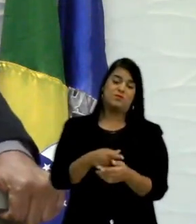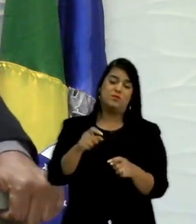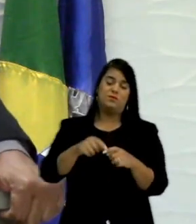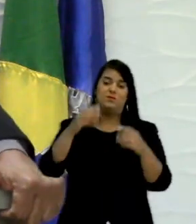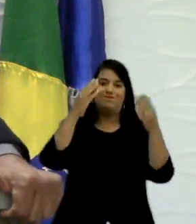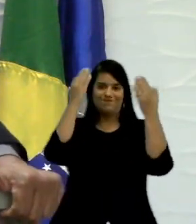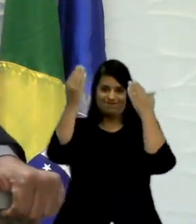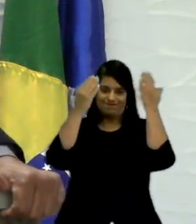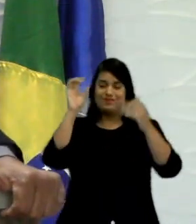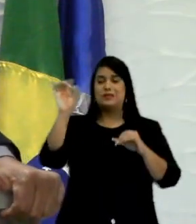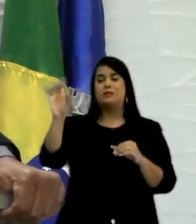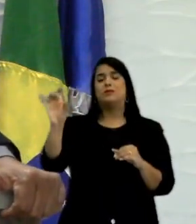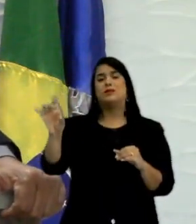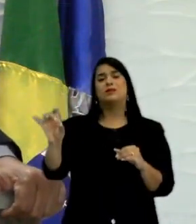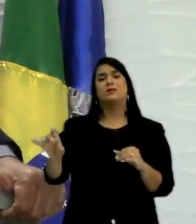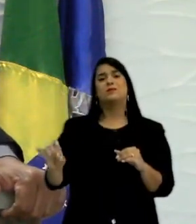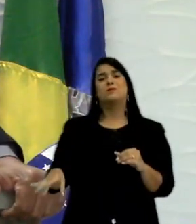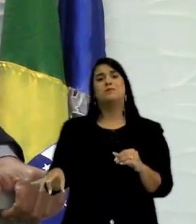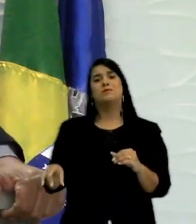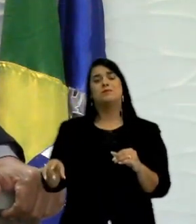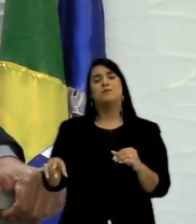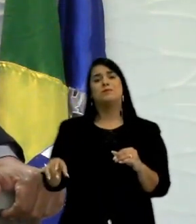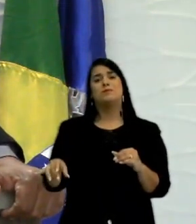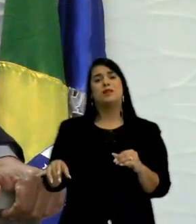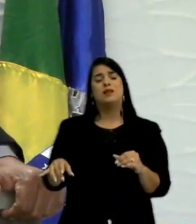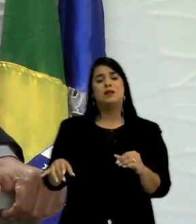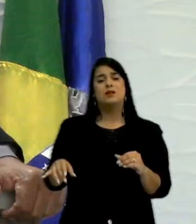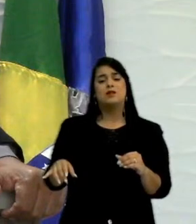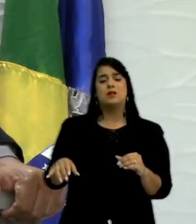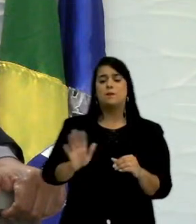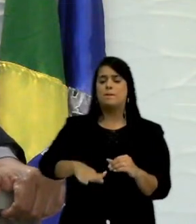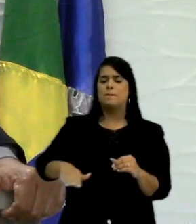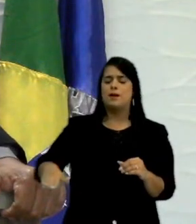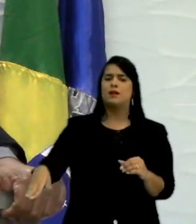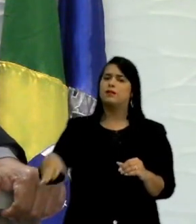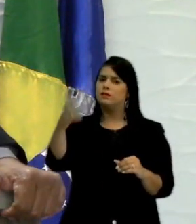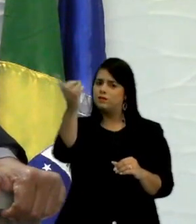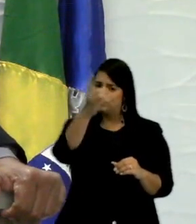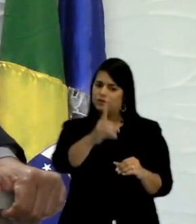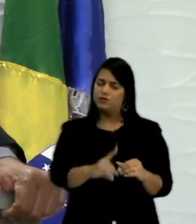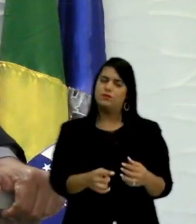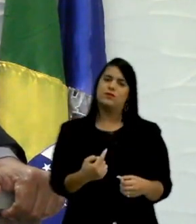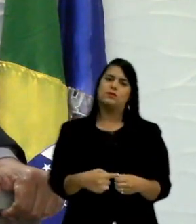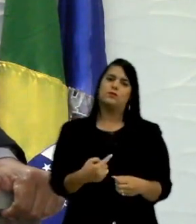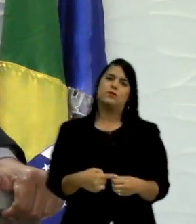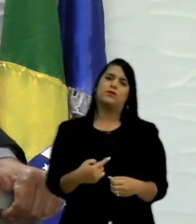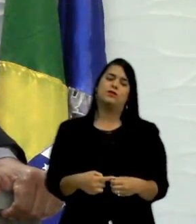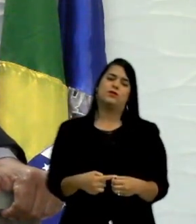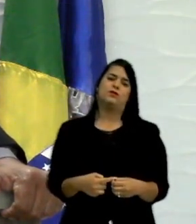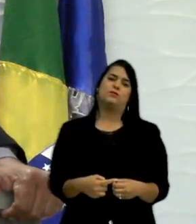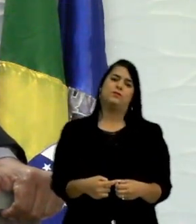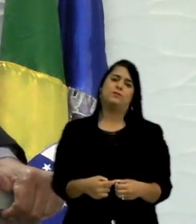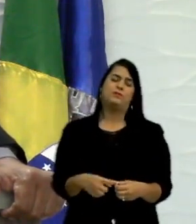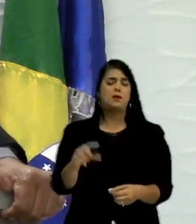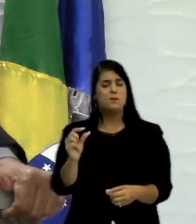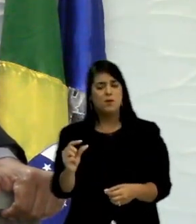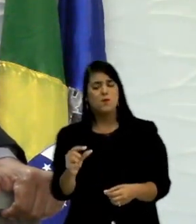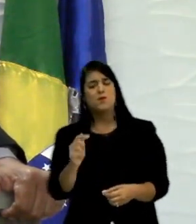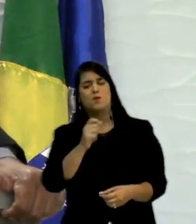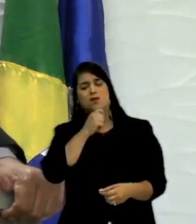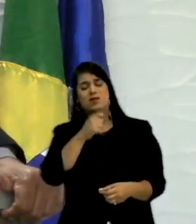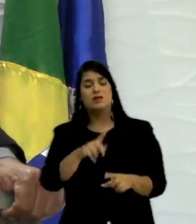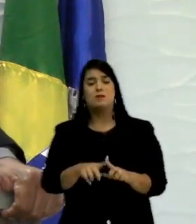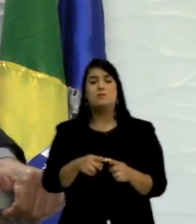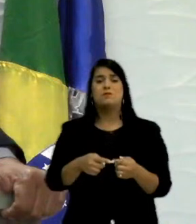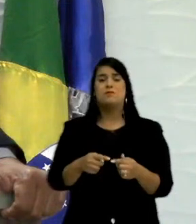Um neuro especial para criança especial do nosso município. Que as consultas estão poucas, mas aumentou